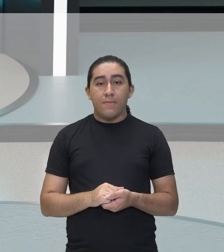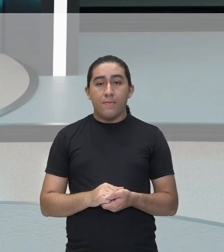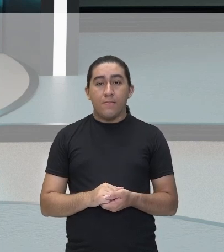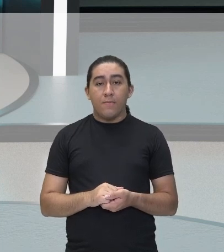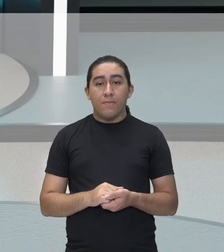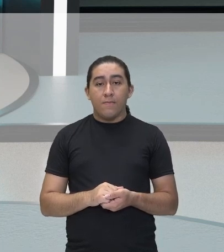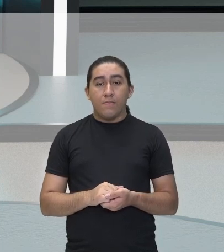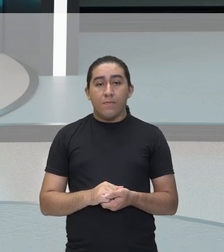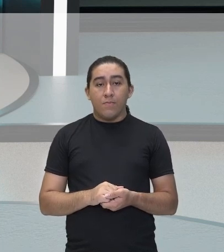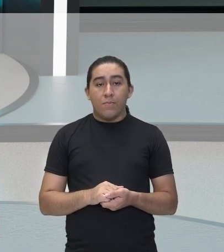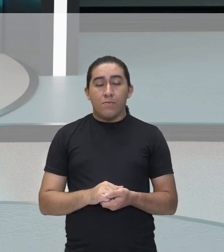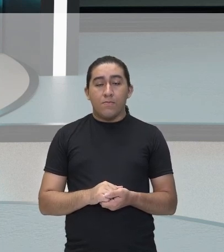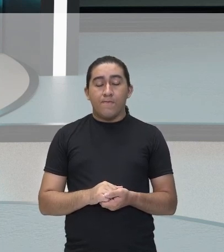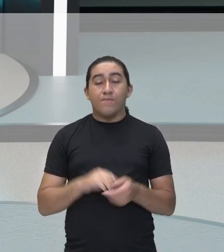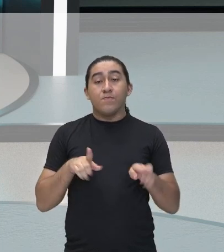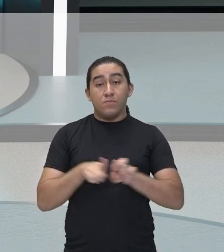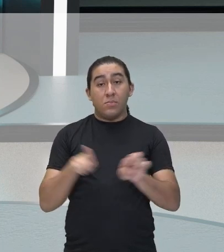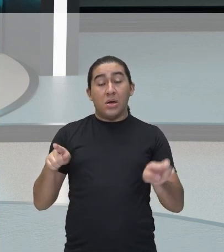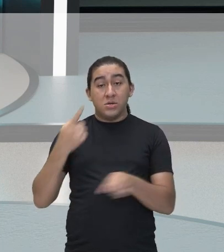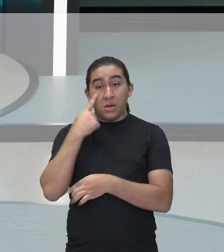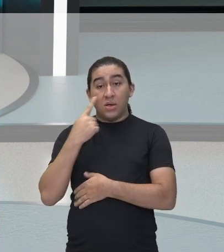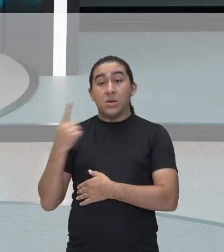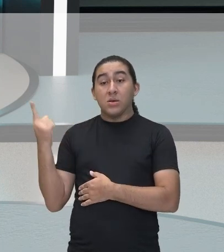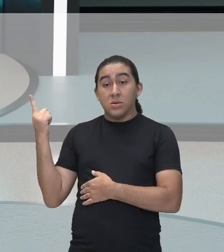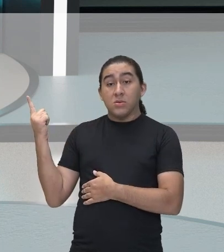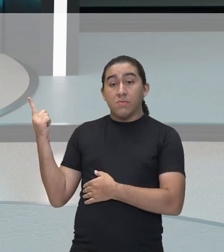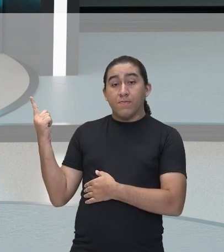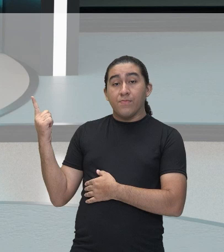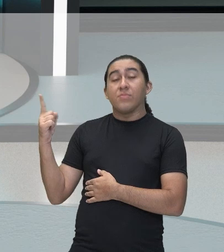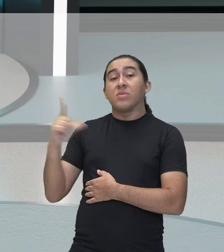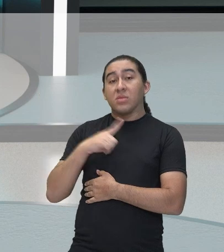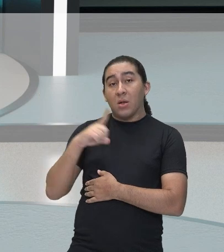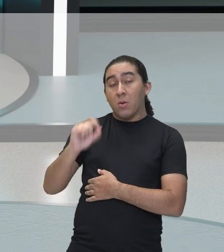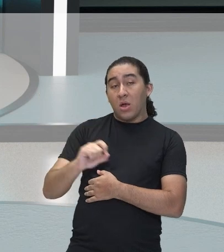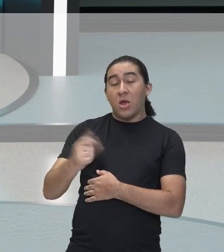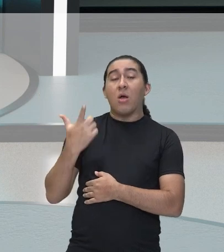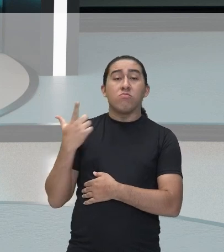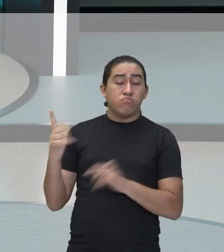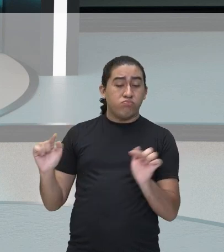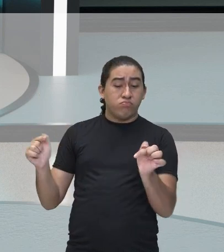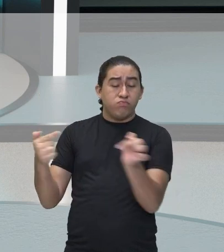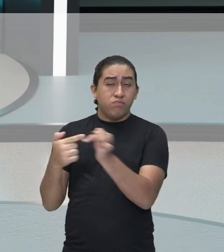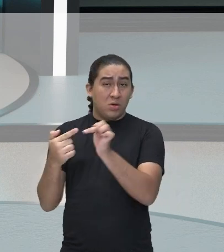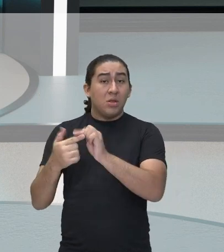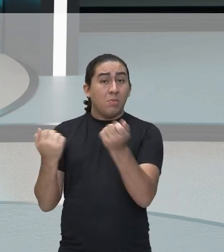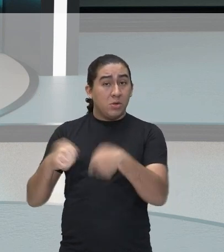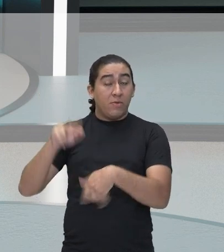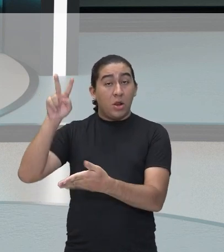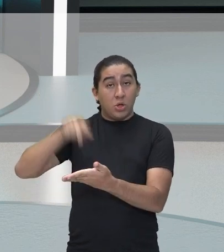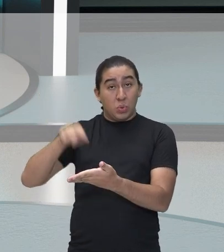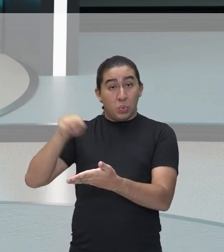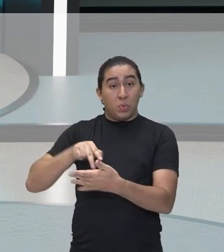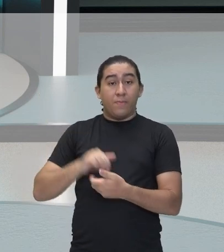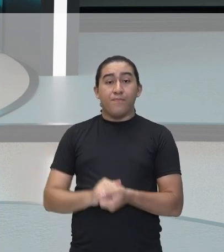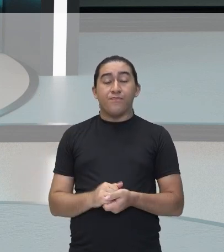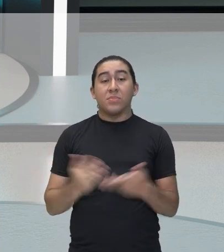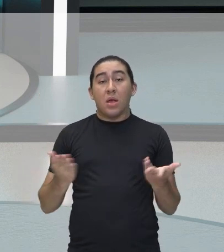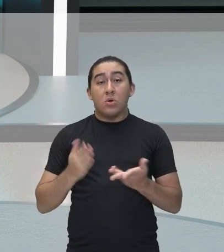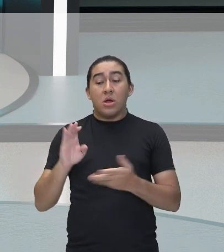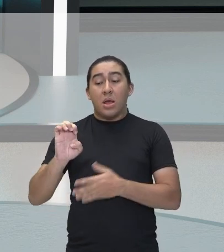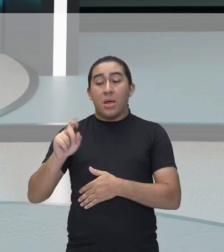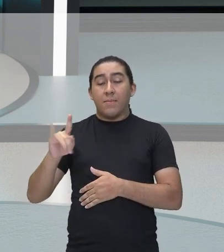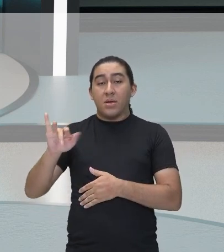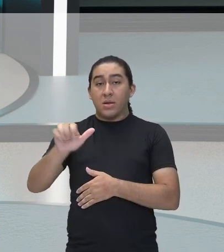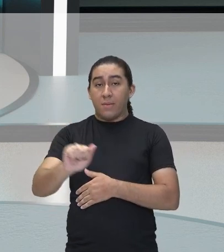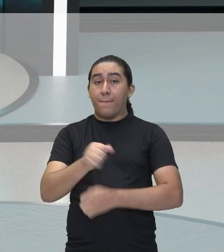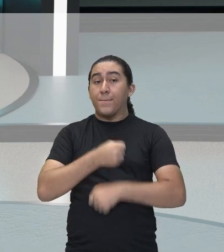Mas o Gonçalves Dias ele tem uma linguagem muito acessível. Então, vamos ver a poesia épica que